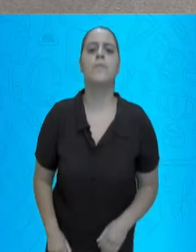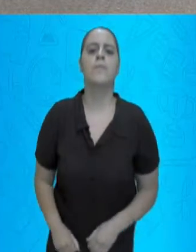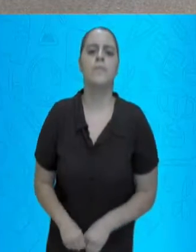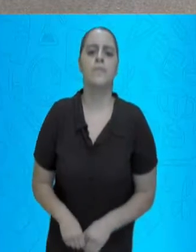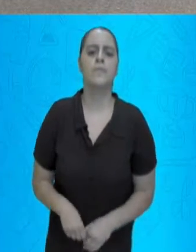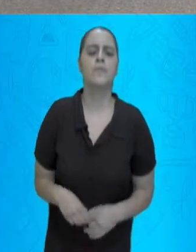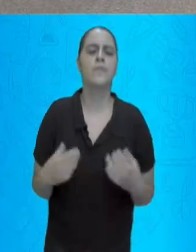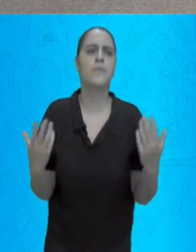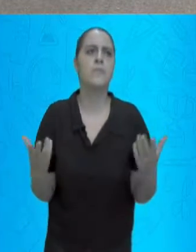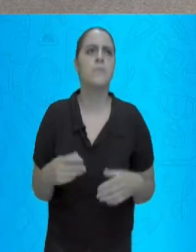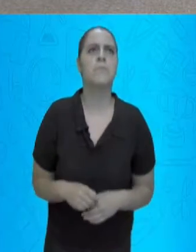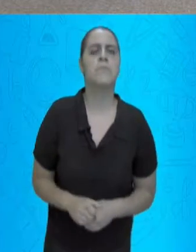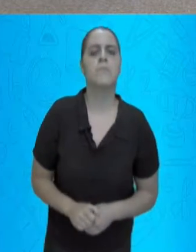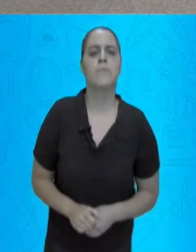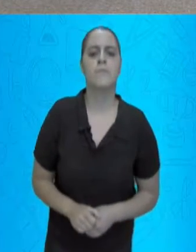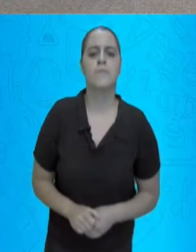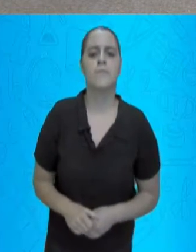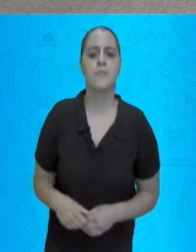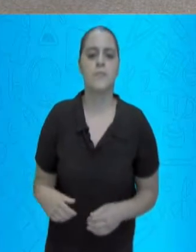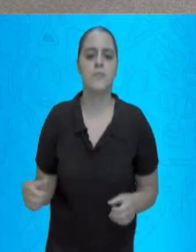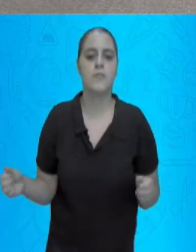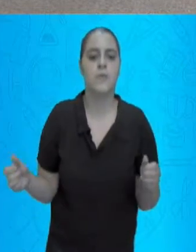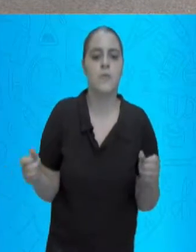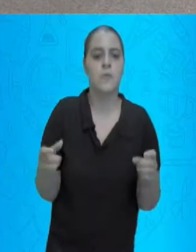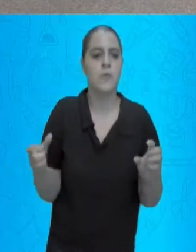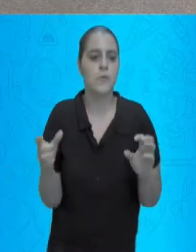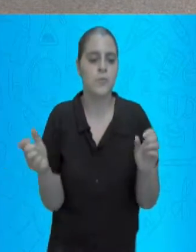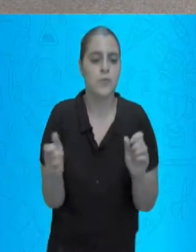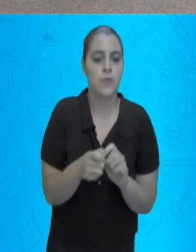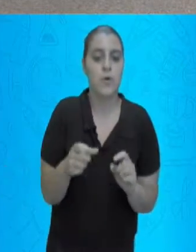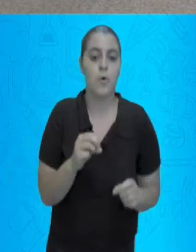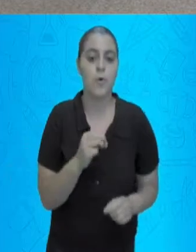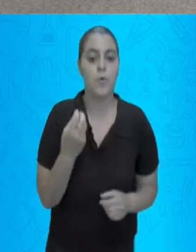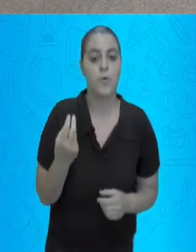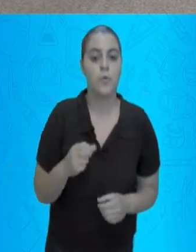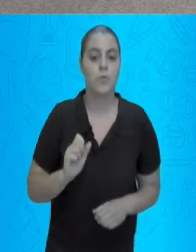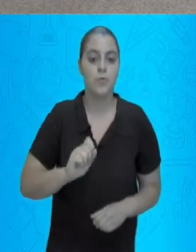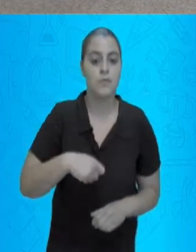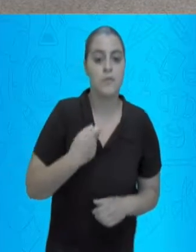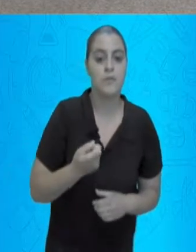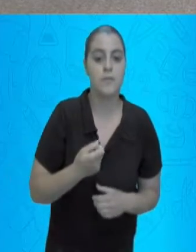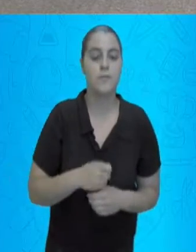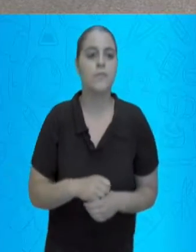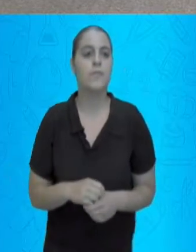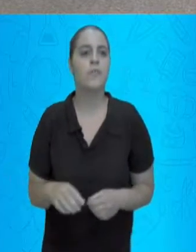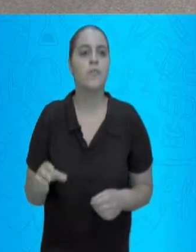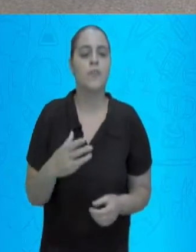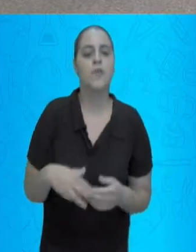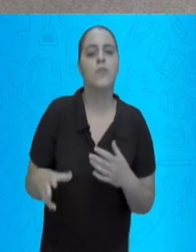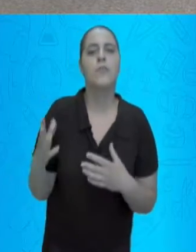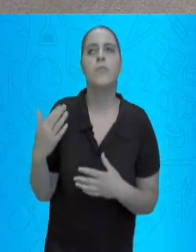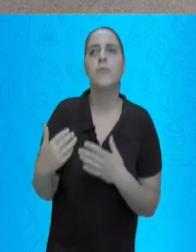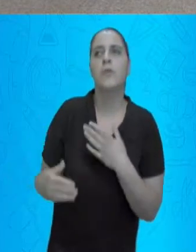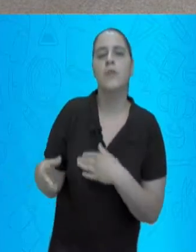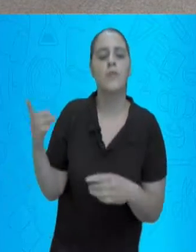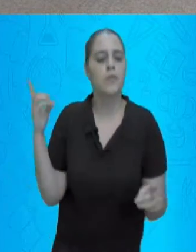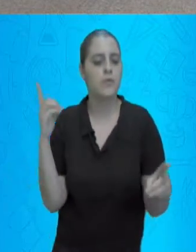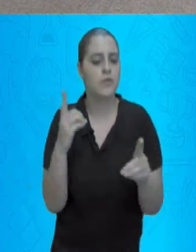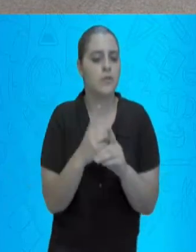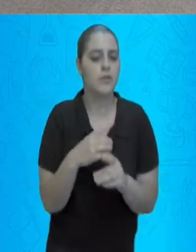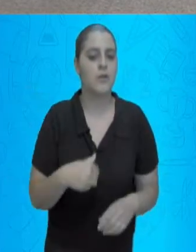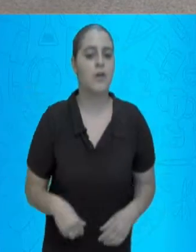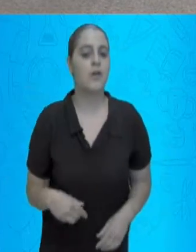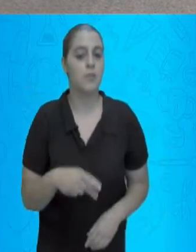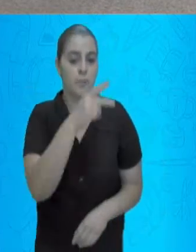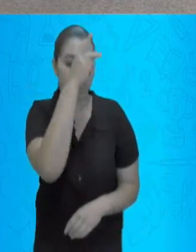Fósseis são partes ou sinais deixados pelos